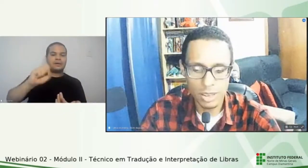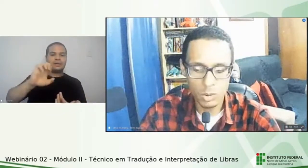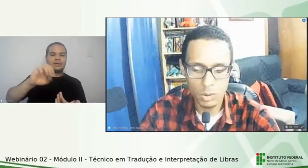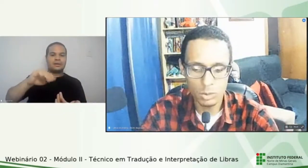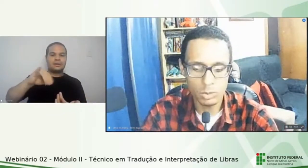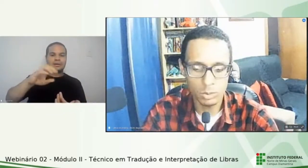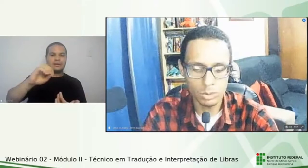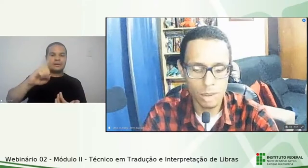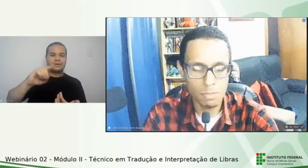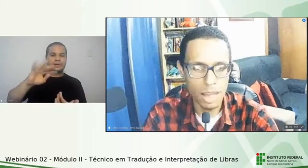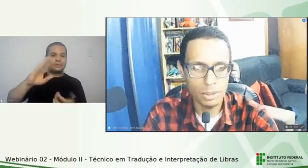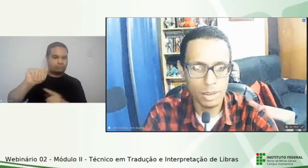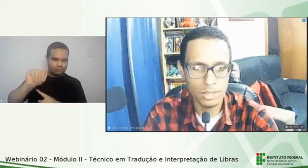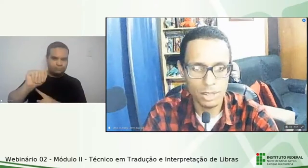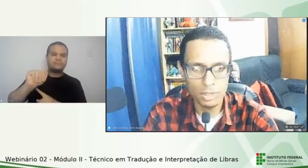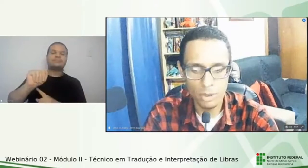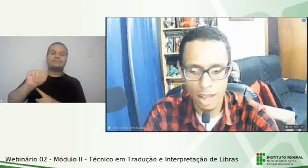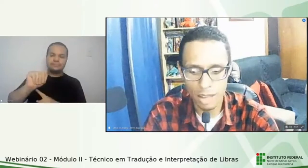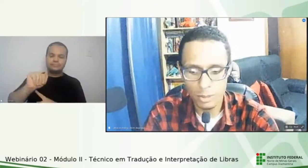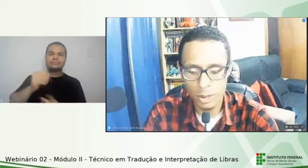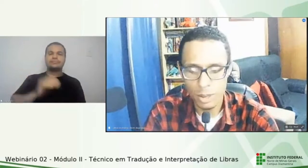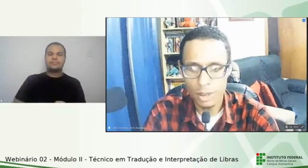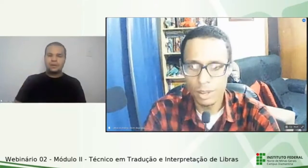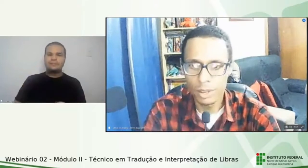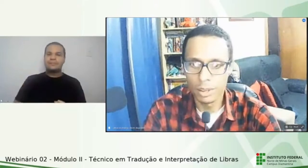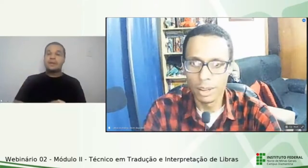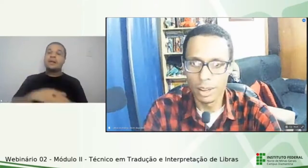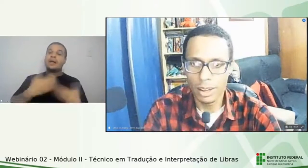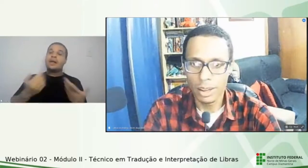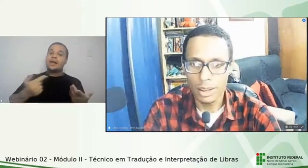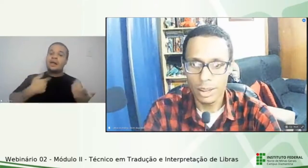aí com um trabalho a ser divulgado.